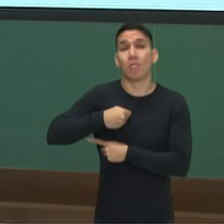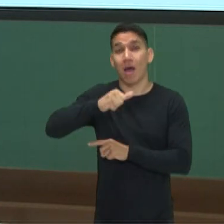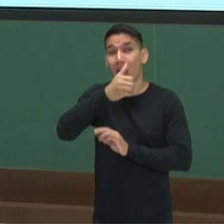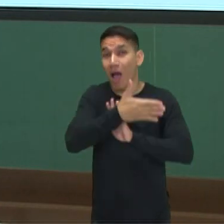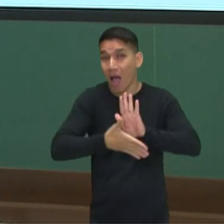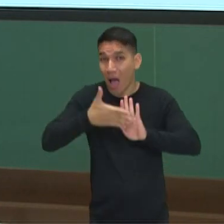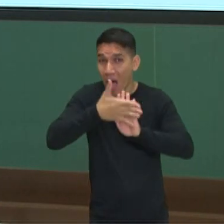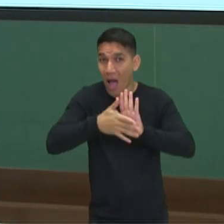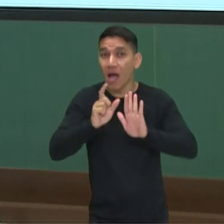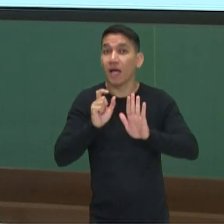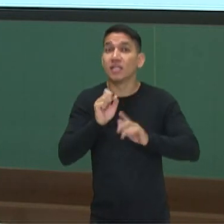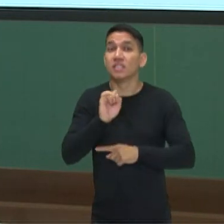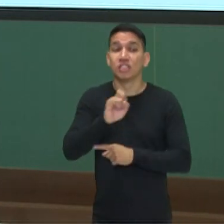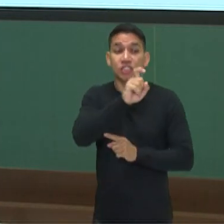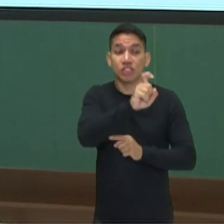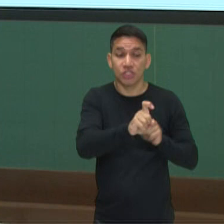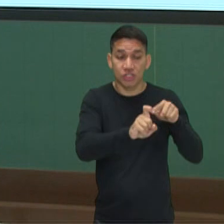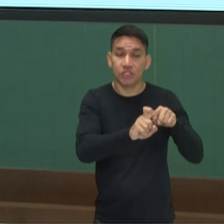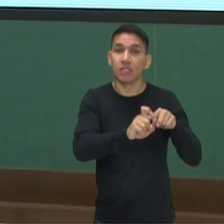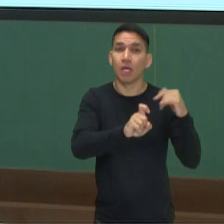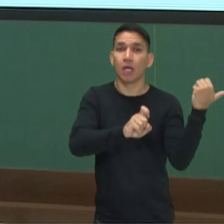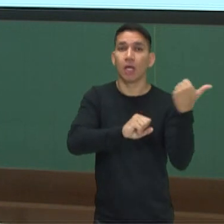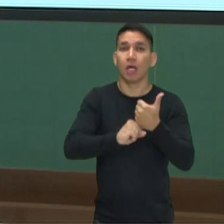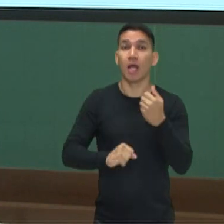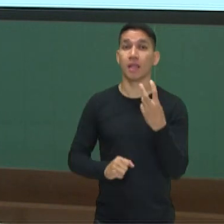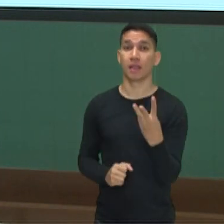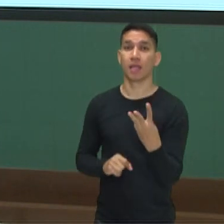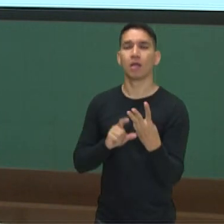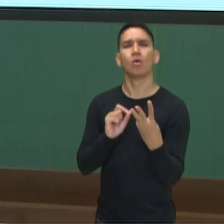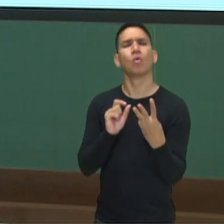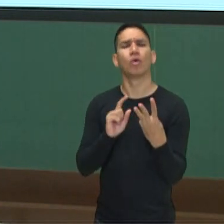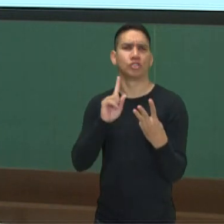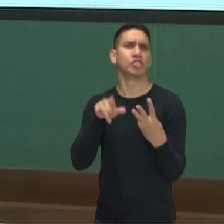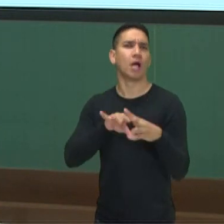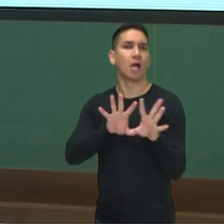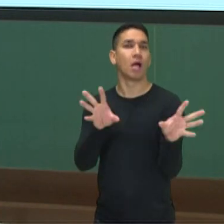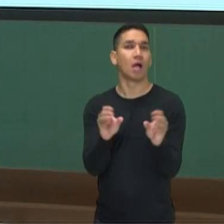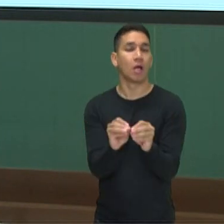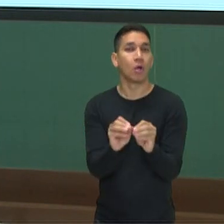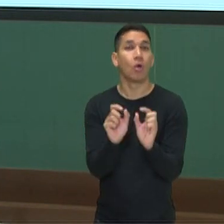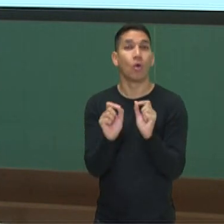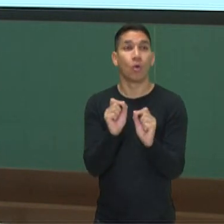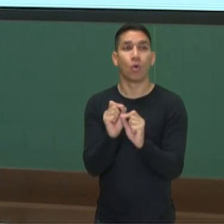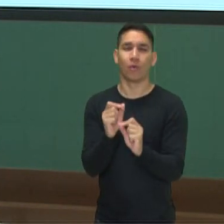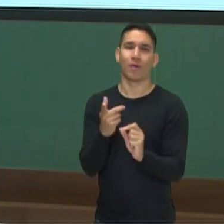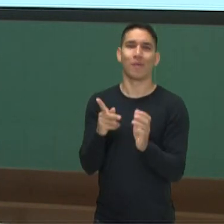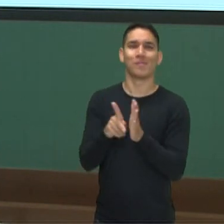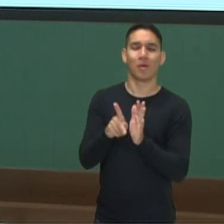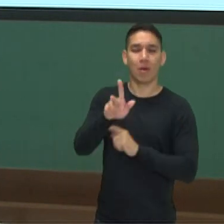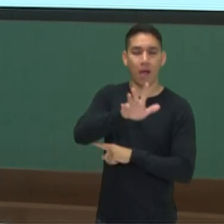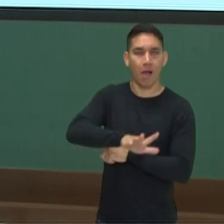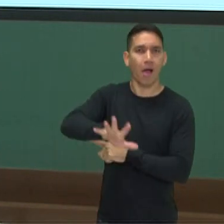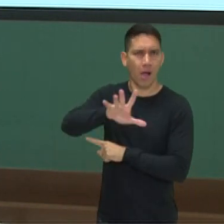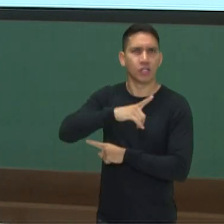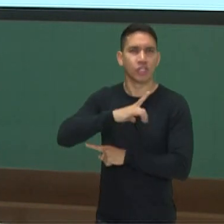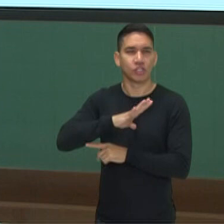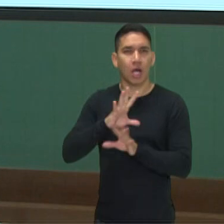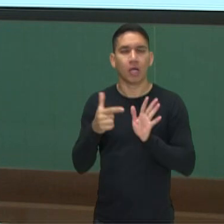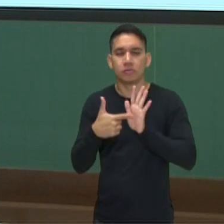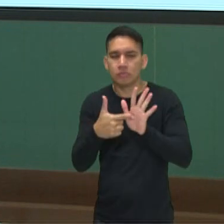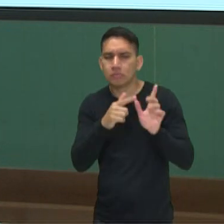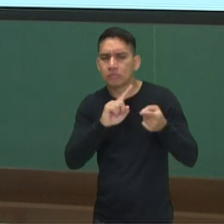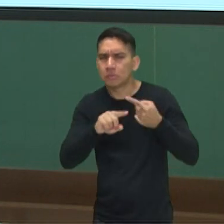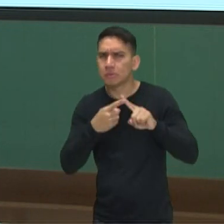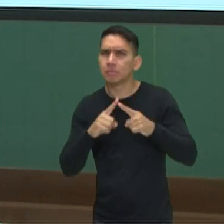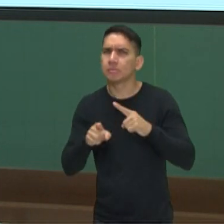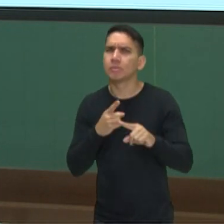fosse 3? Então, como eu já tenho lá o resumo, né, do valor da área, né, eu já deixei bem prontinho lá